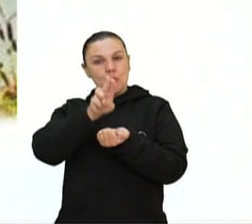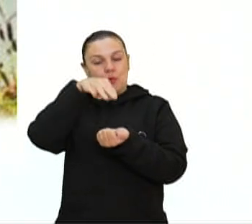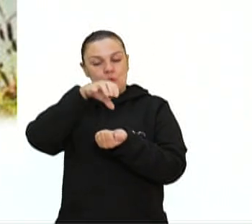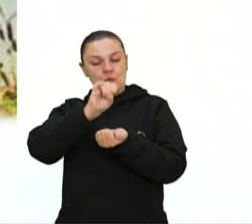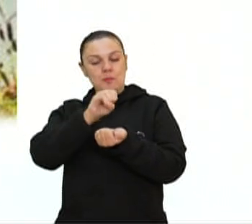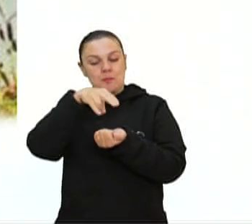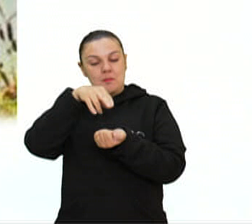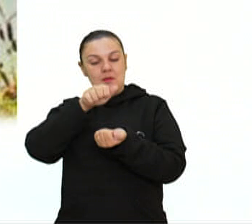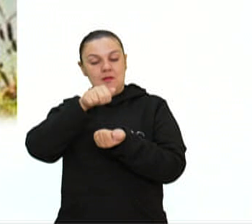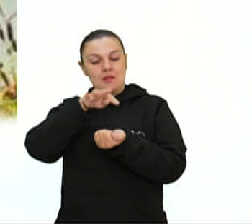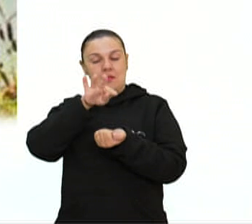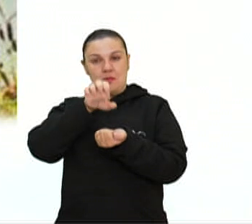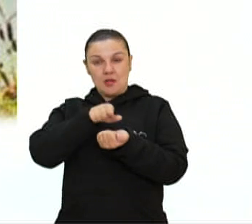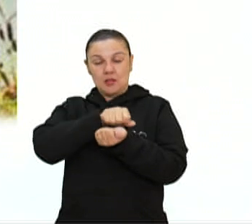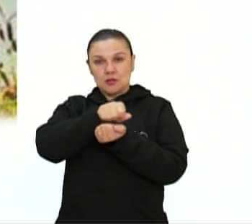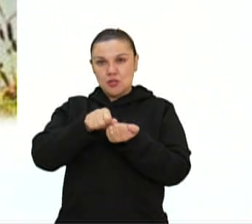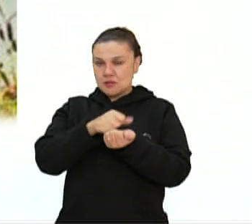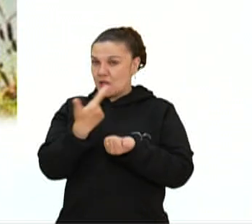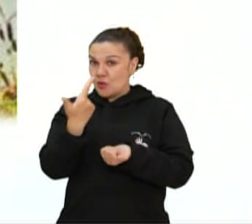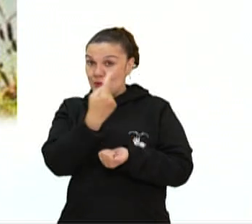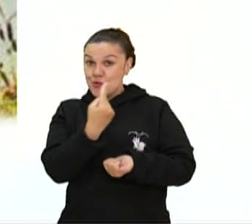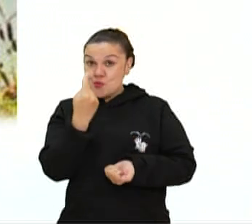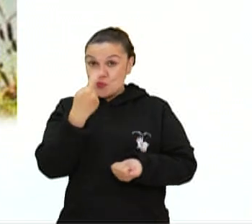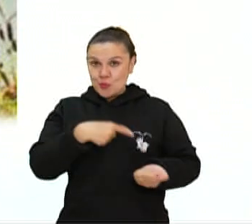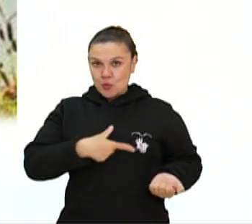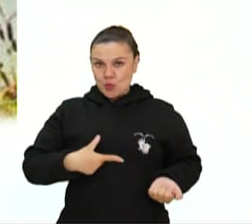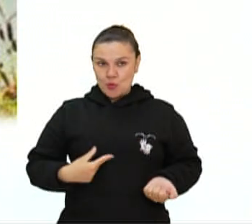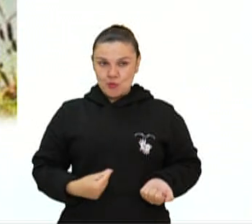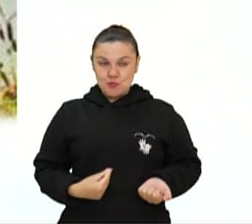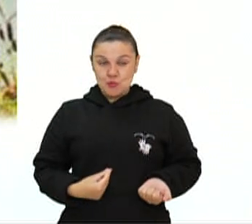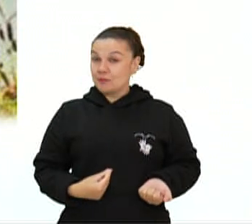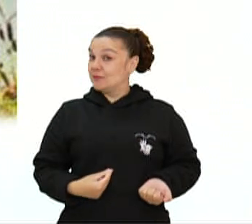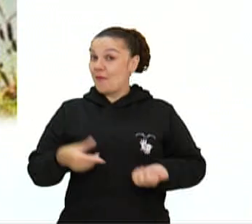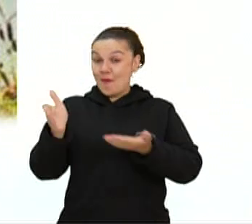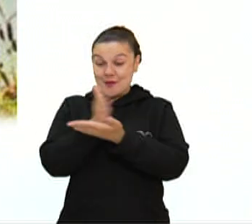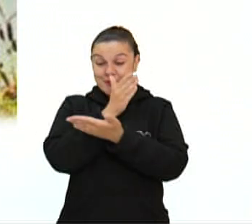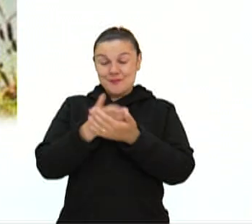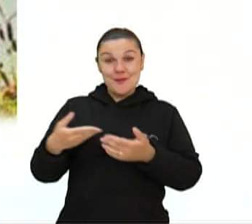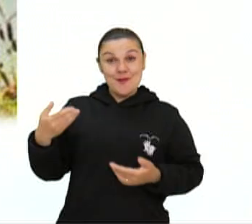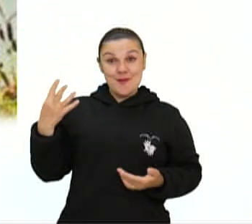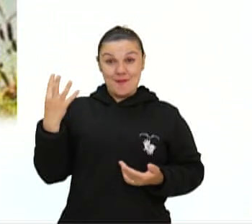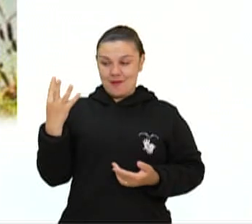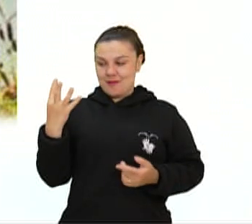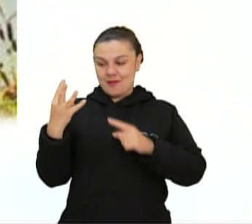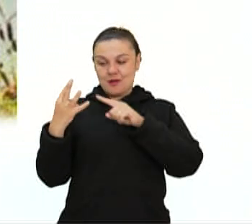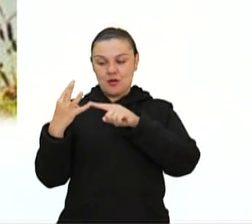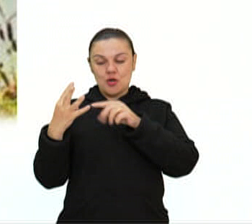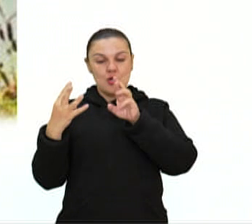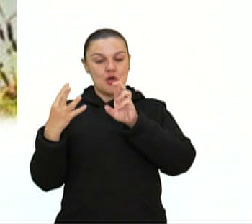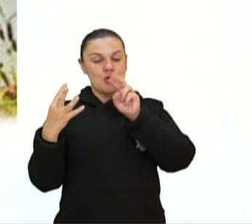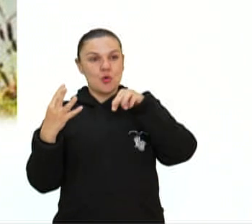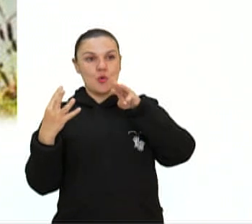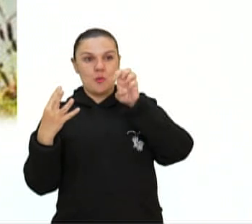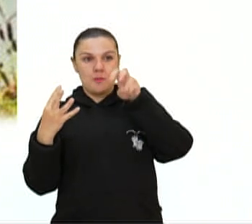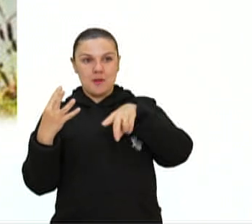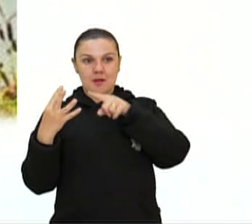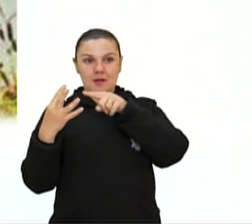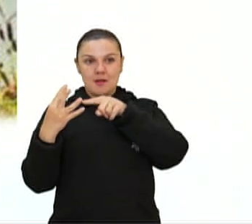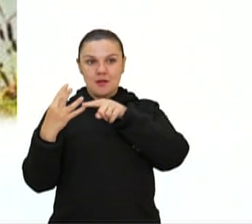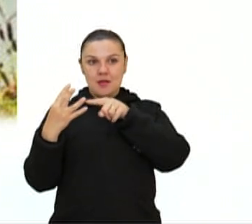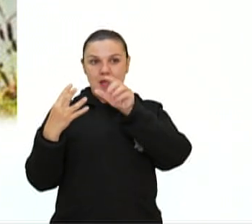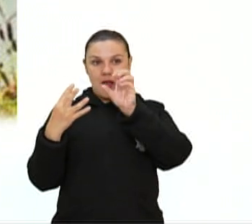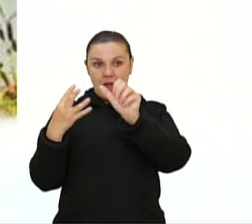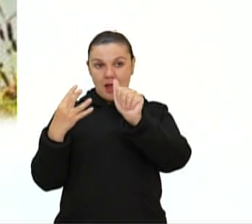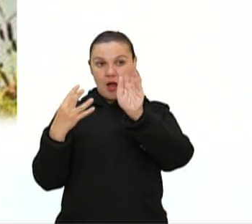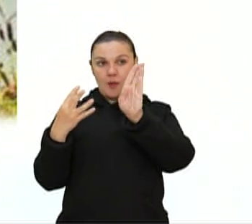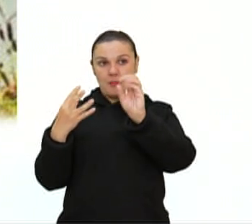referência ao estômago. Eles não têm apenas um estômago. Esse estômago é dividido em 4 partes. O rumen, o omaso, abomaso